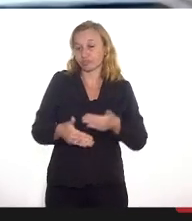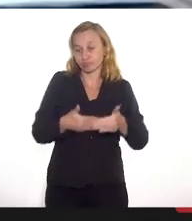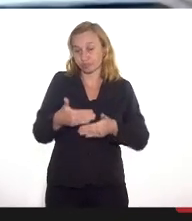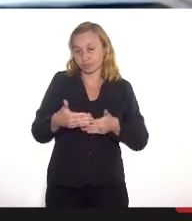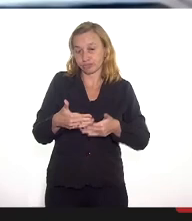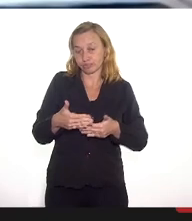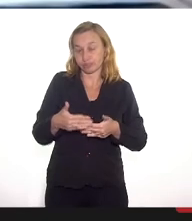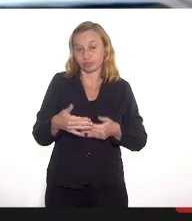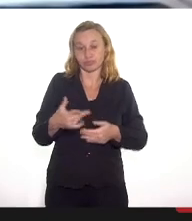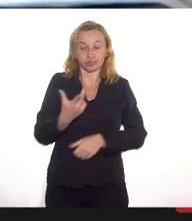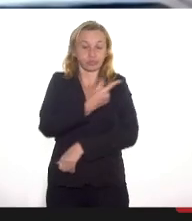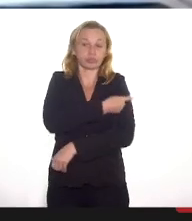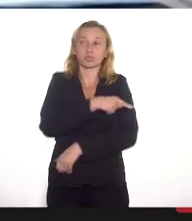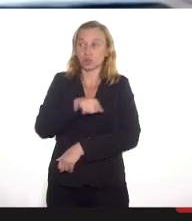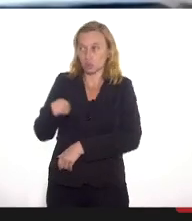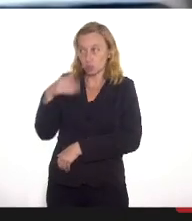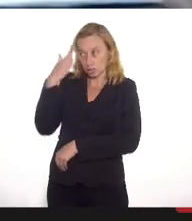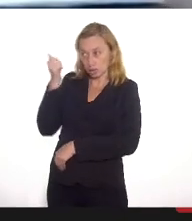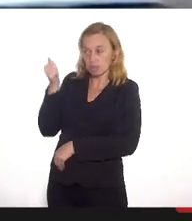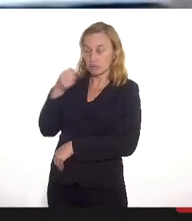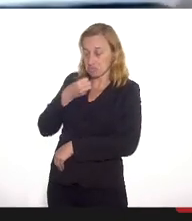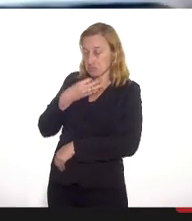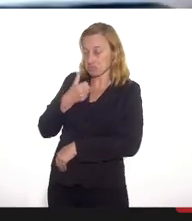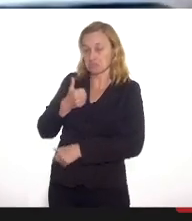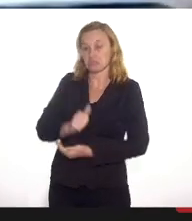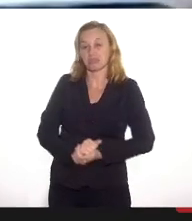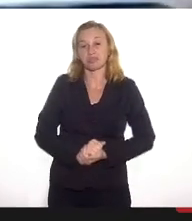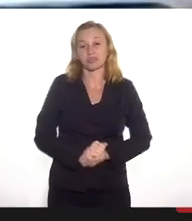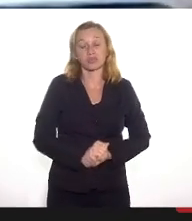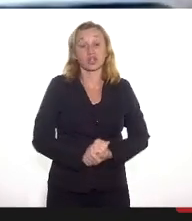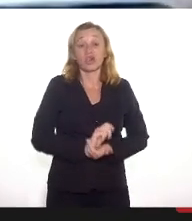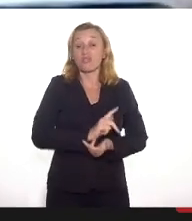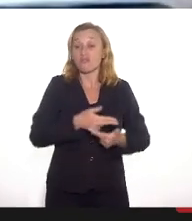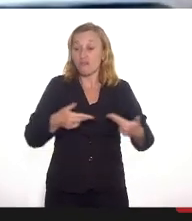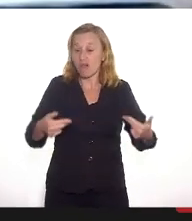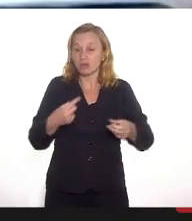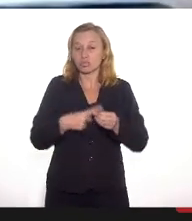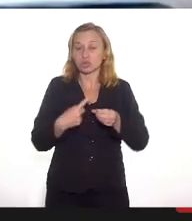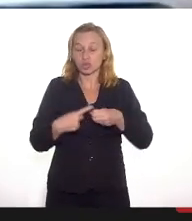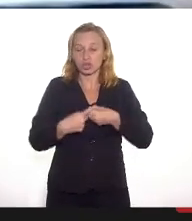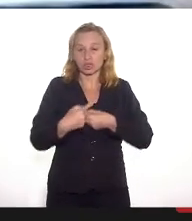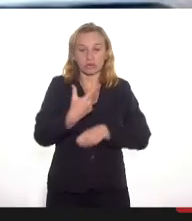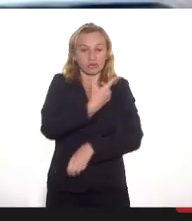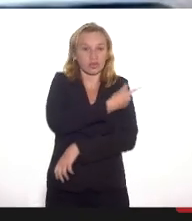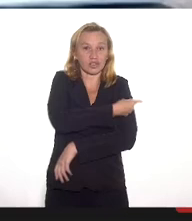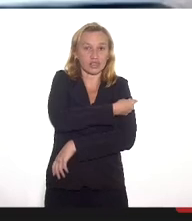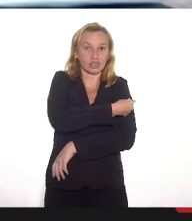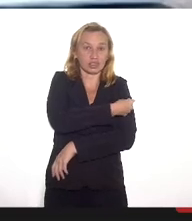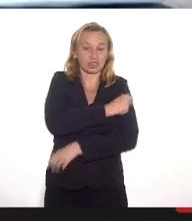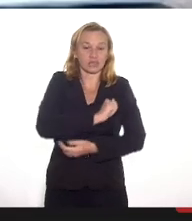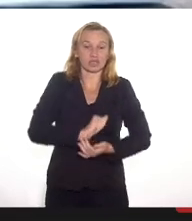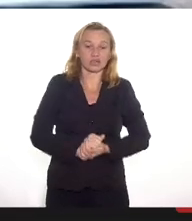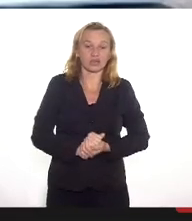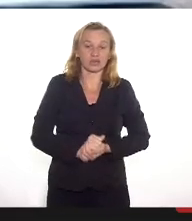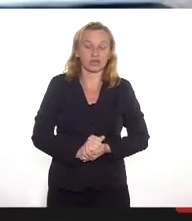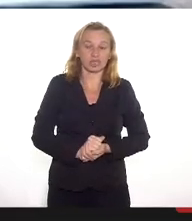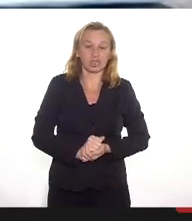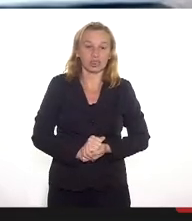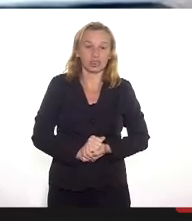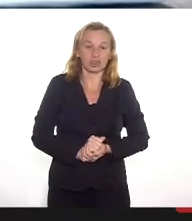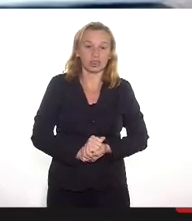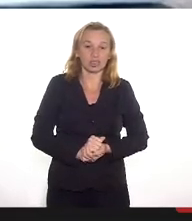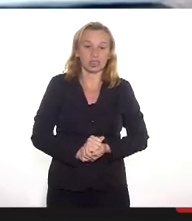situação sabe muito bem é muitos municípios fazer uma vacinação extremamente